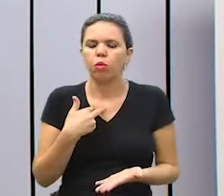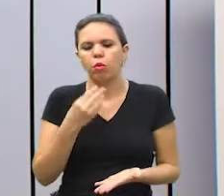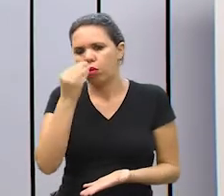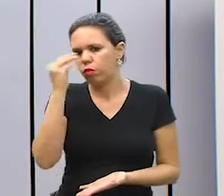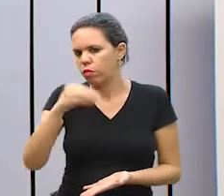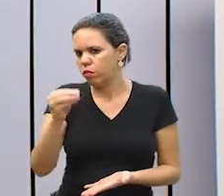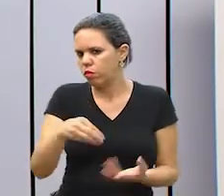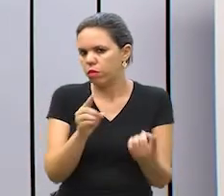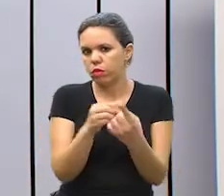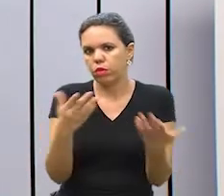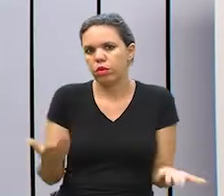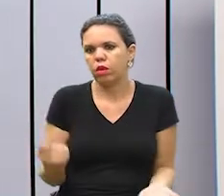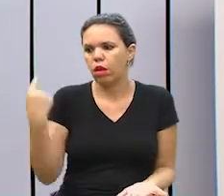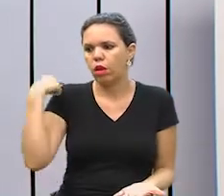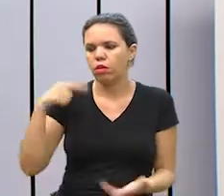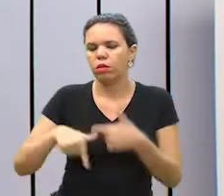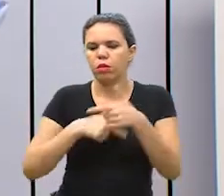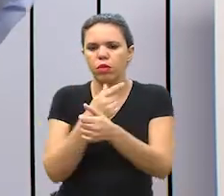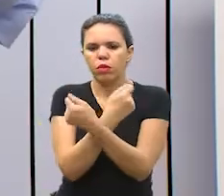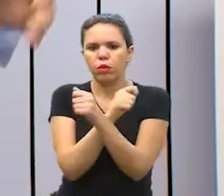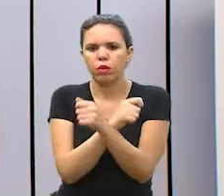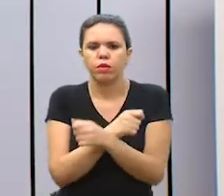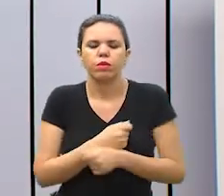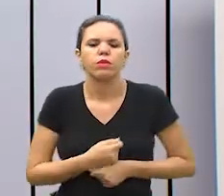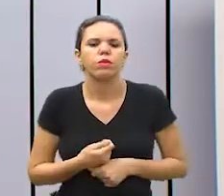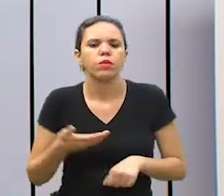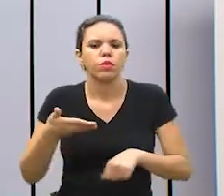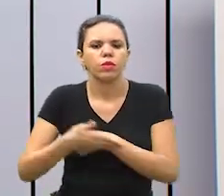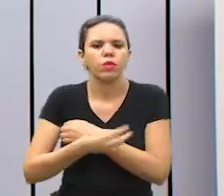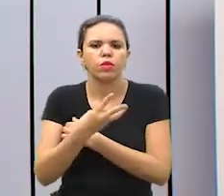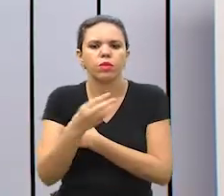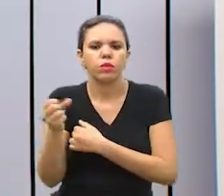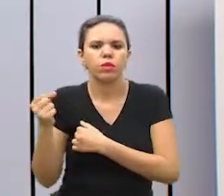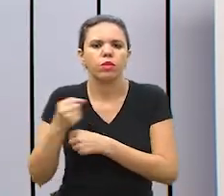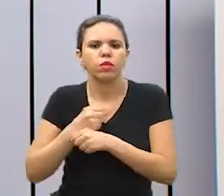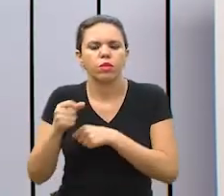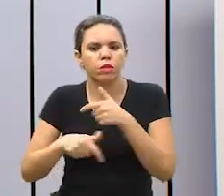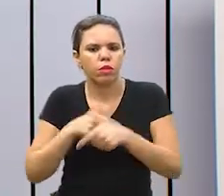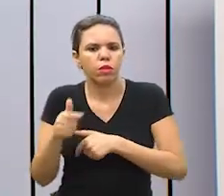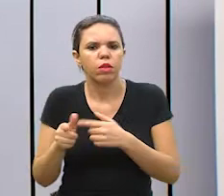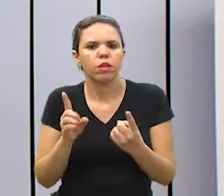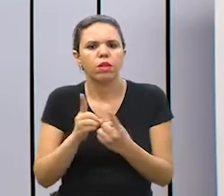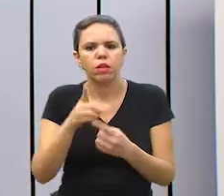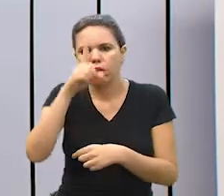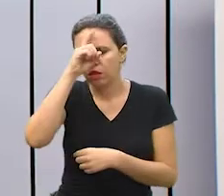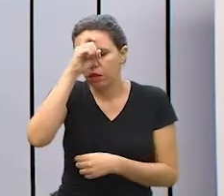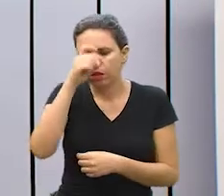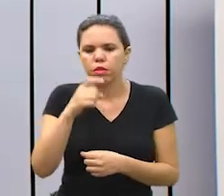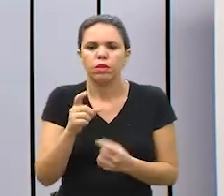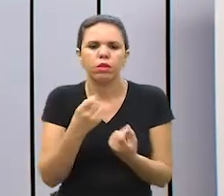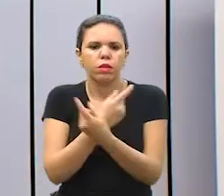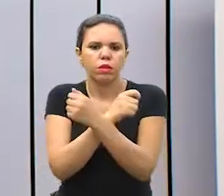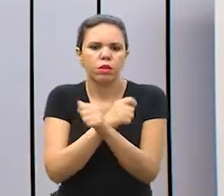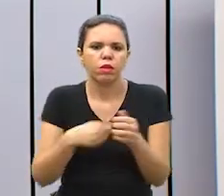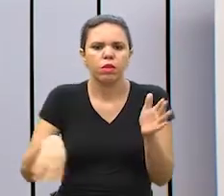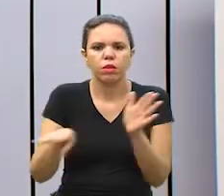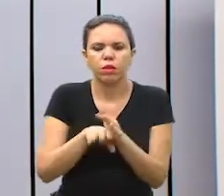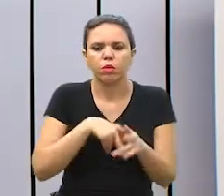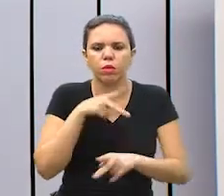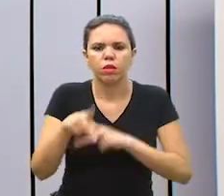atender. Quando eu estava na PUC, eu passei 30 anos da minha vida atendendo no hospital da PUC, eu